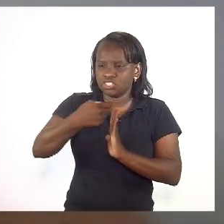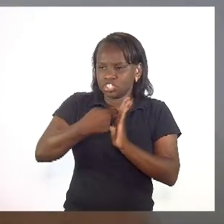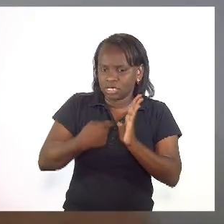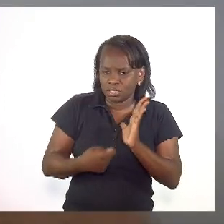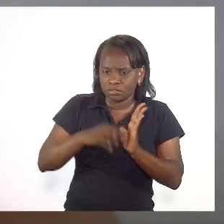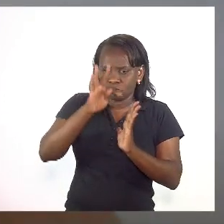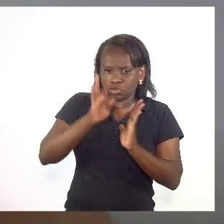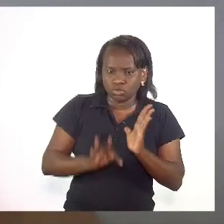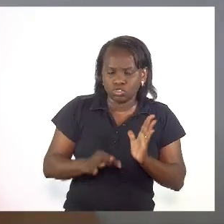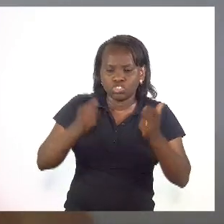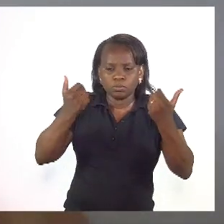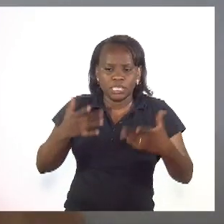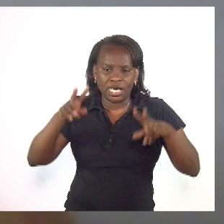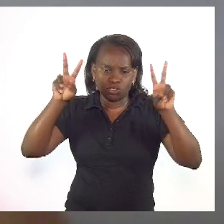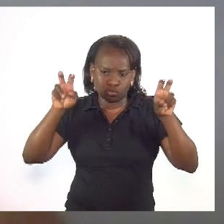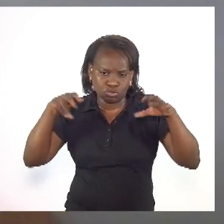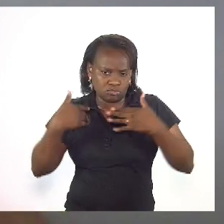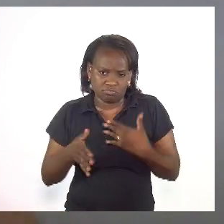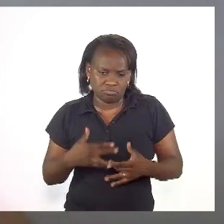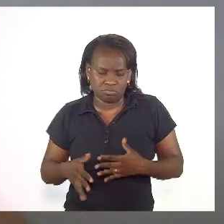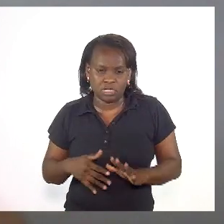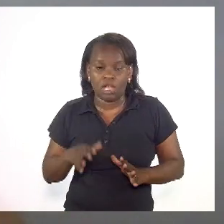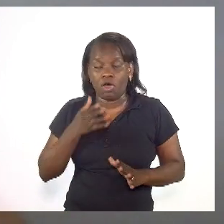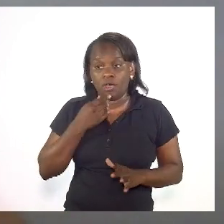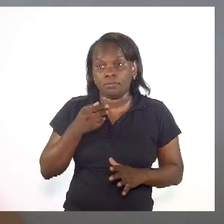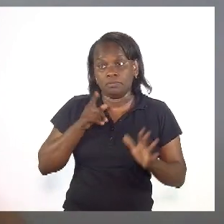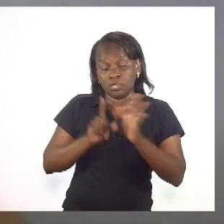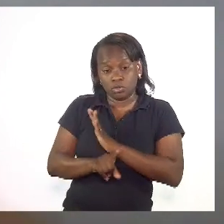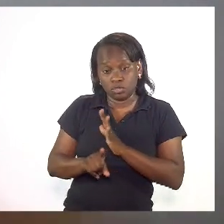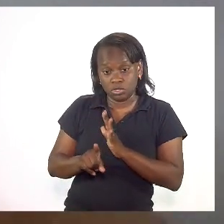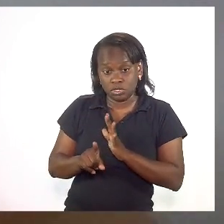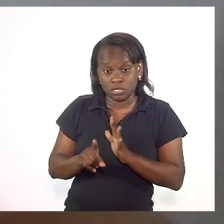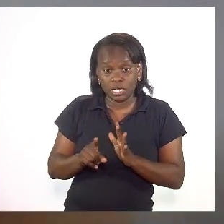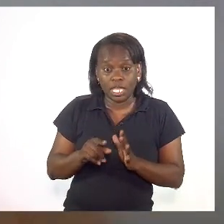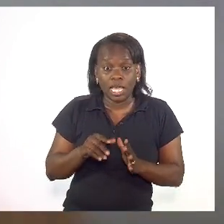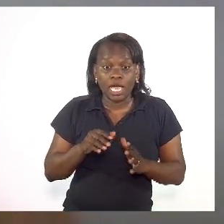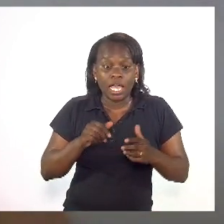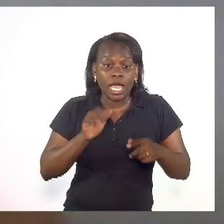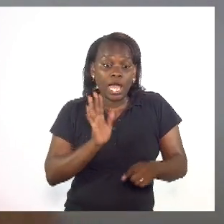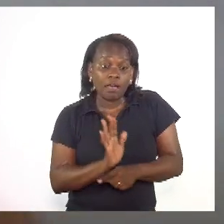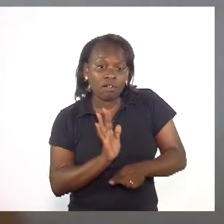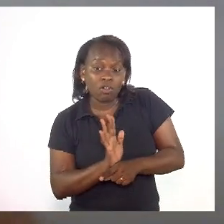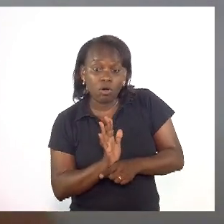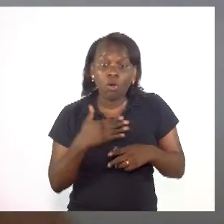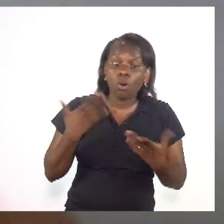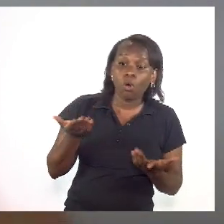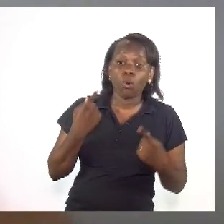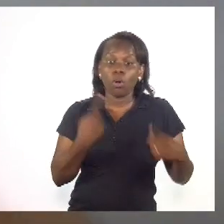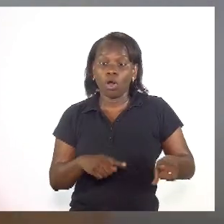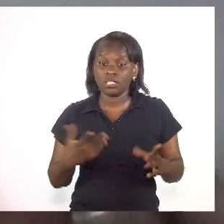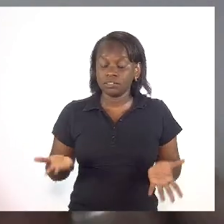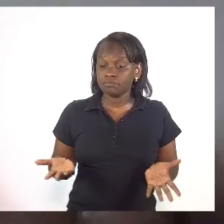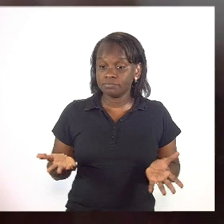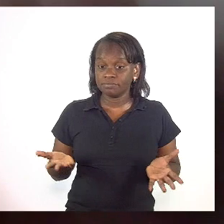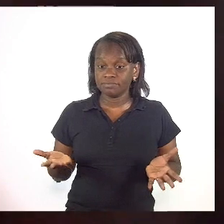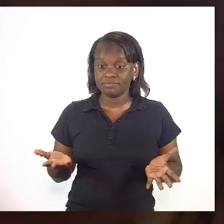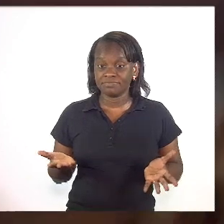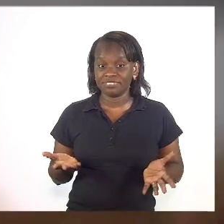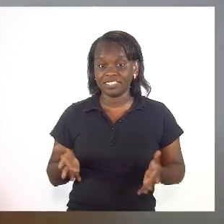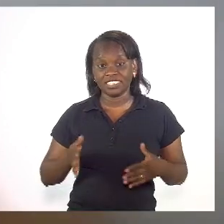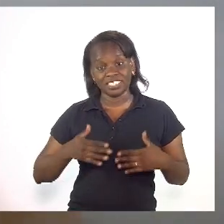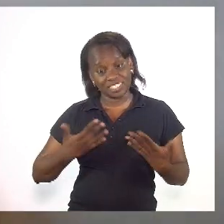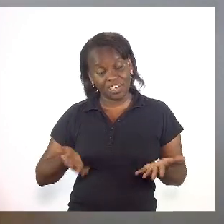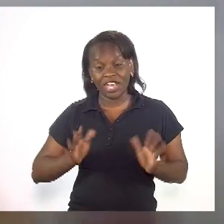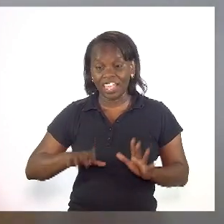sobre determinado assunto. Aí o jornalista perguntou: a favor ou contra, diretor? Então, é